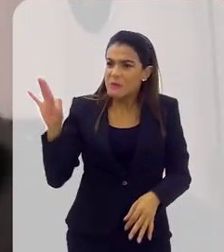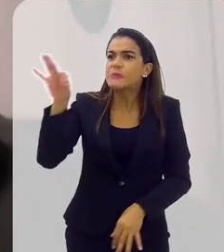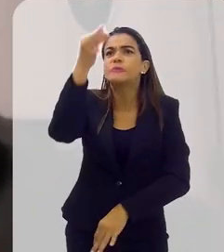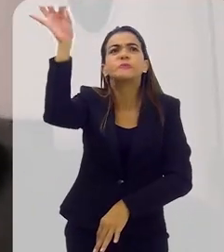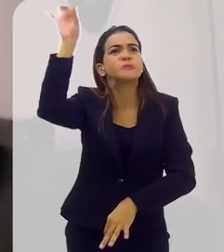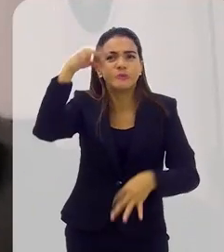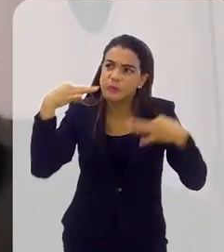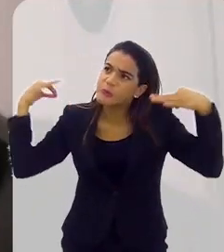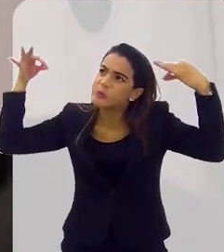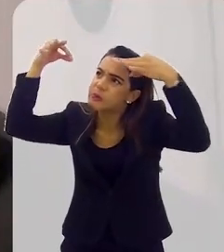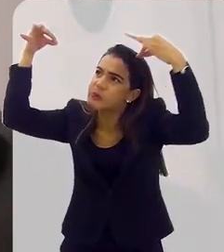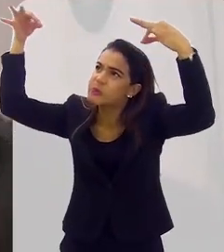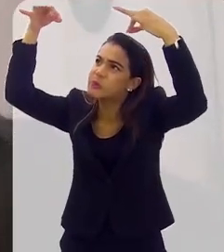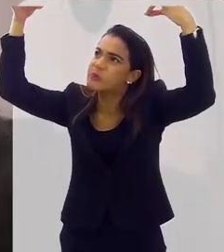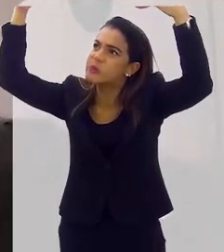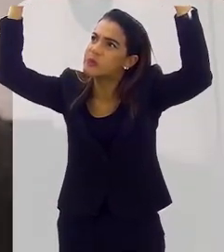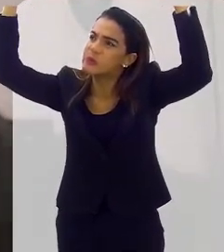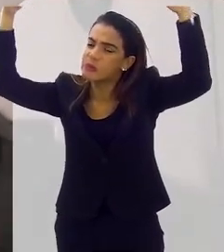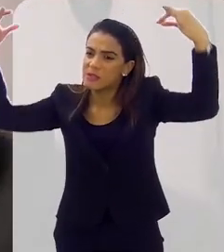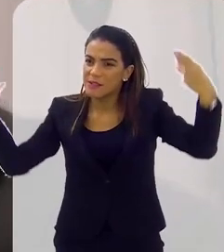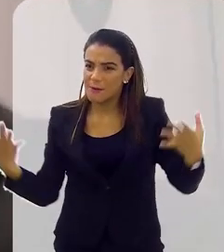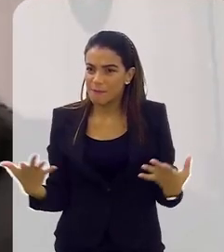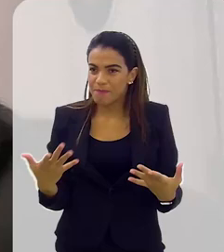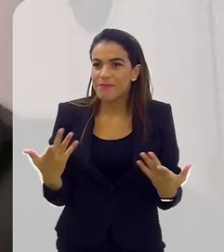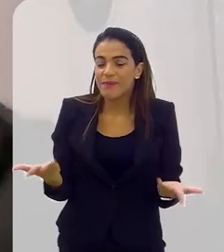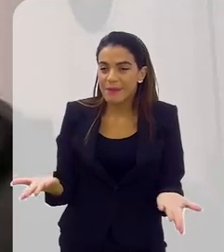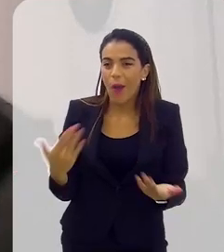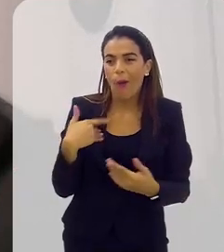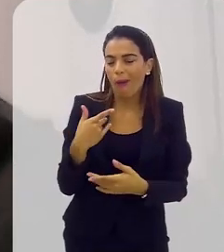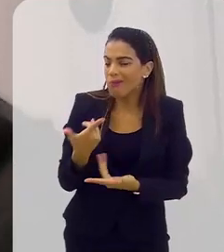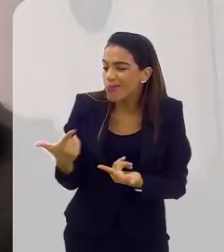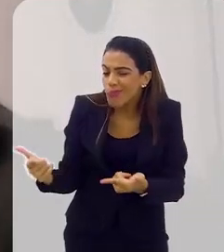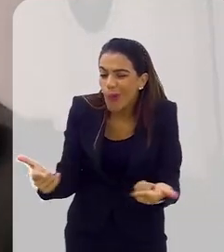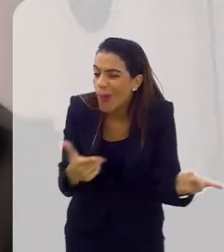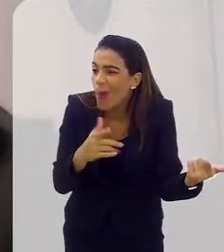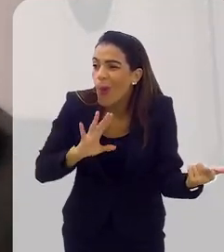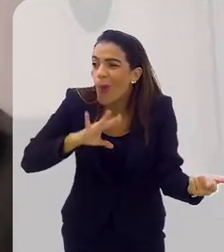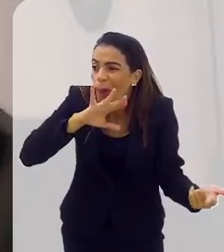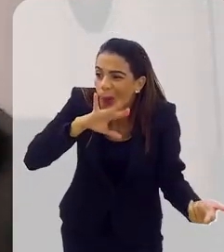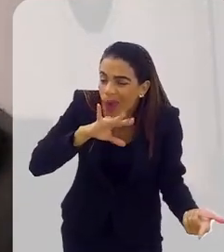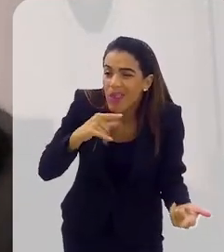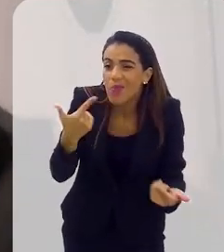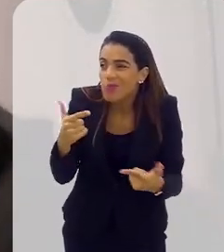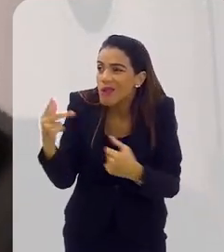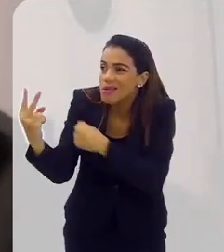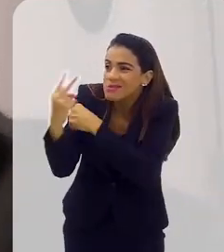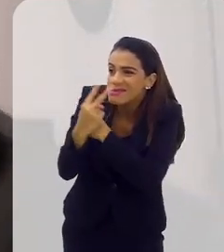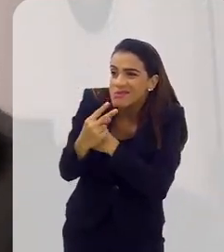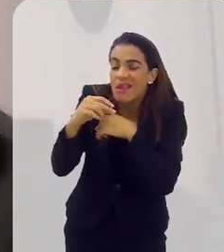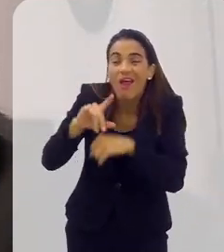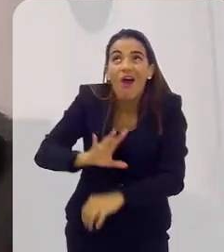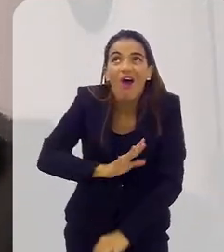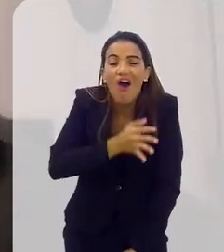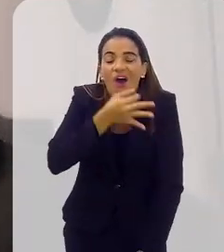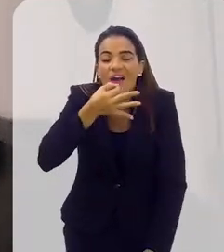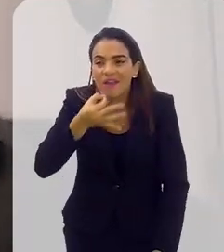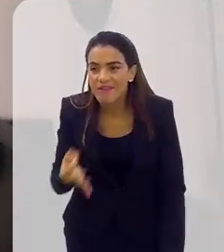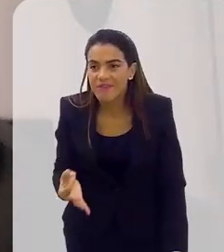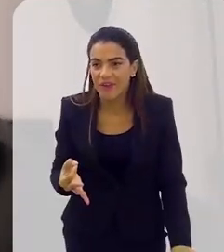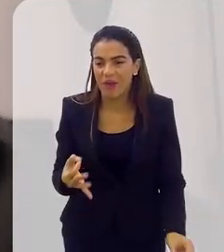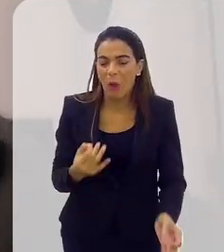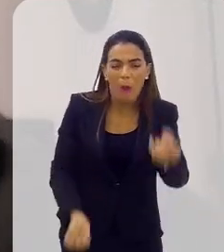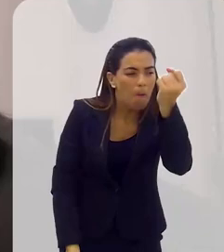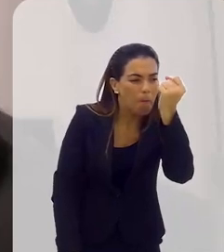isso aqui? Como é que alguém, os mosquitos carregavam você? Então, a insalubridade é terrível, a falta de segurança, que é o